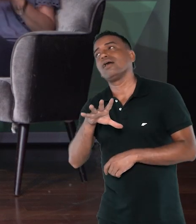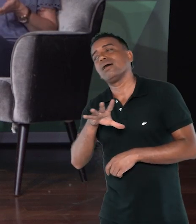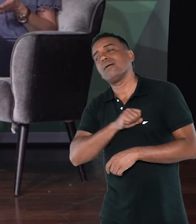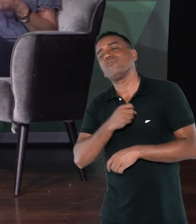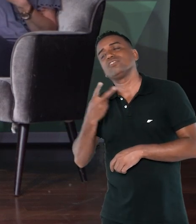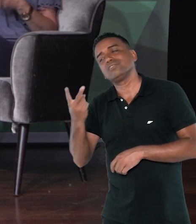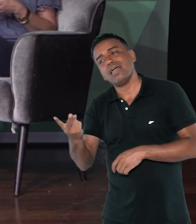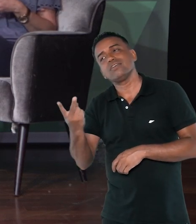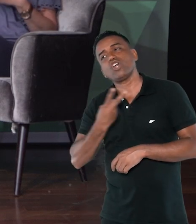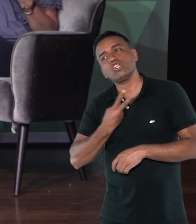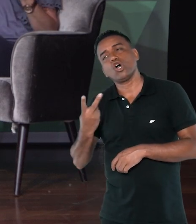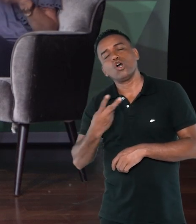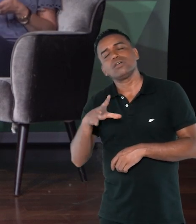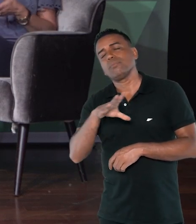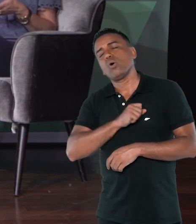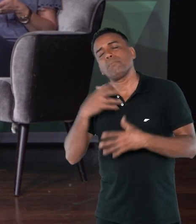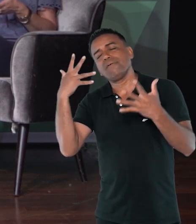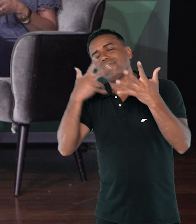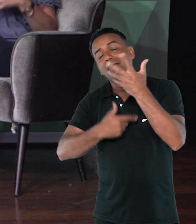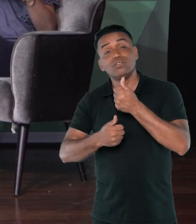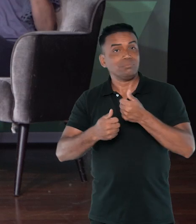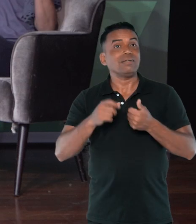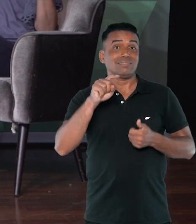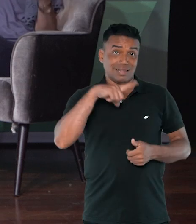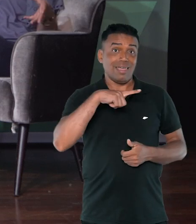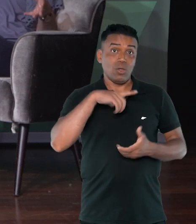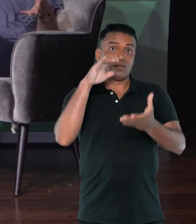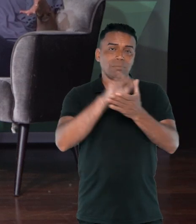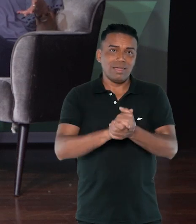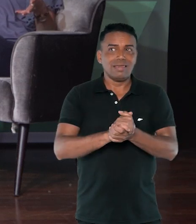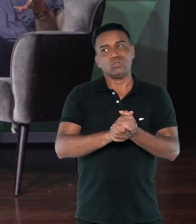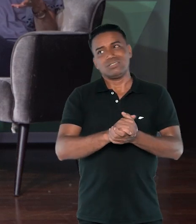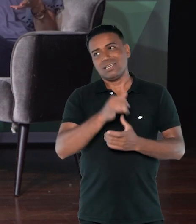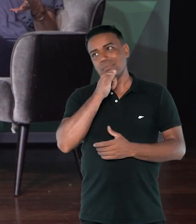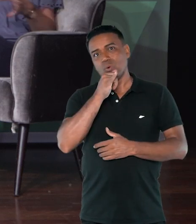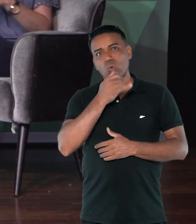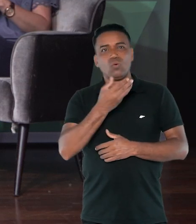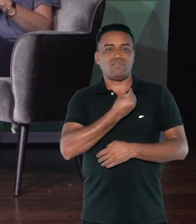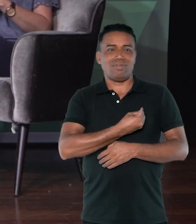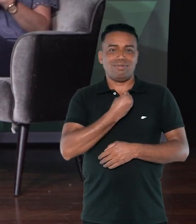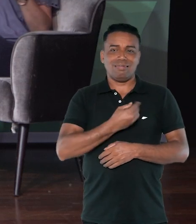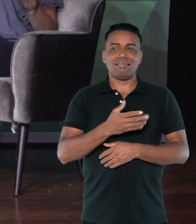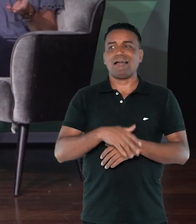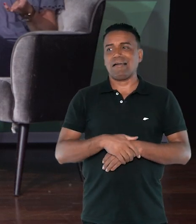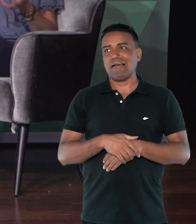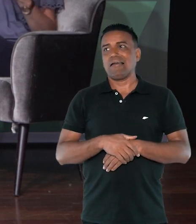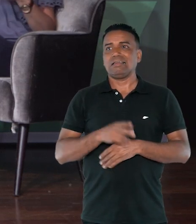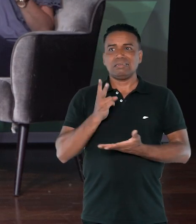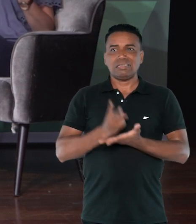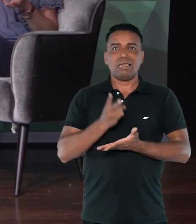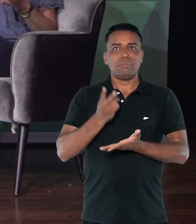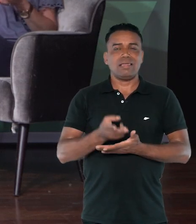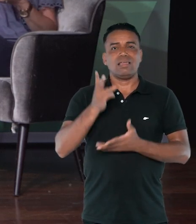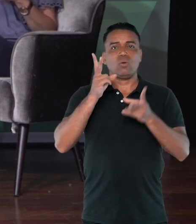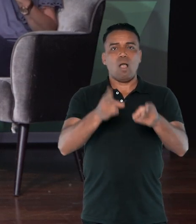muitas coisas desgastam, se banalizam, né, que não tem mais romantismo. Mas, de repente, no momento de total sedação, total